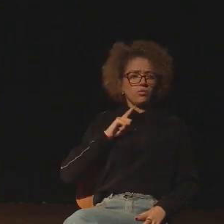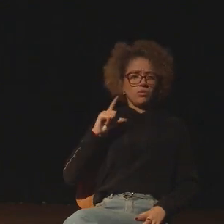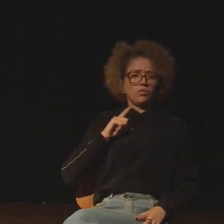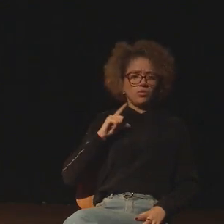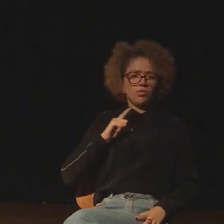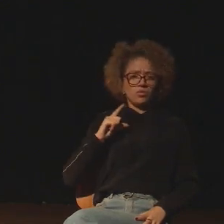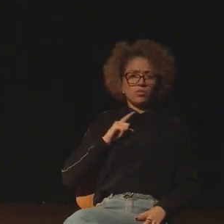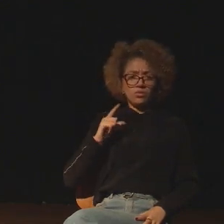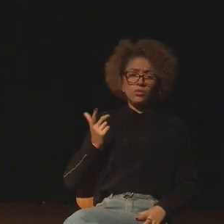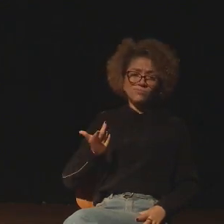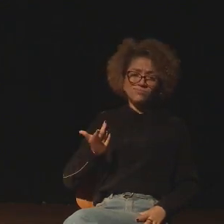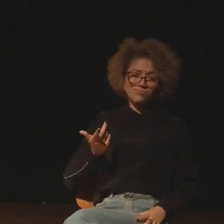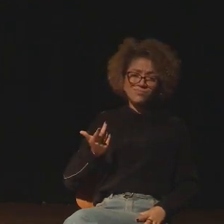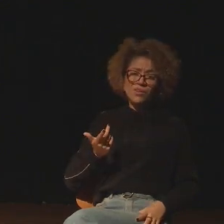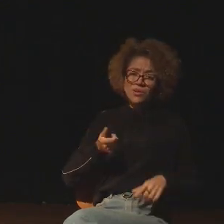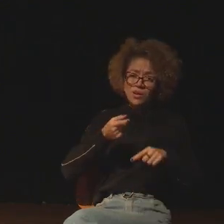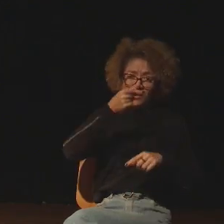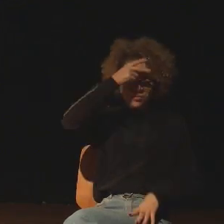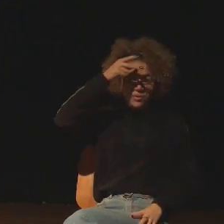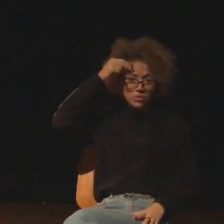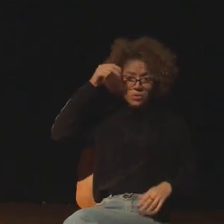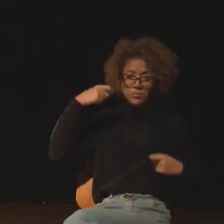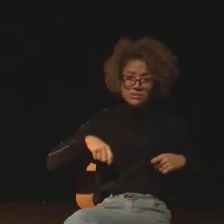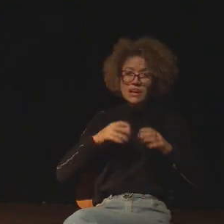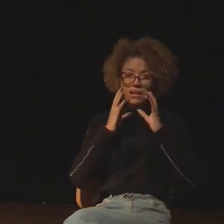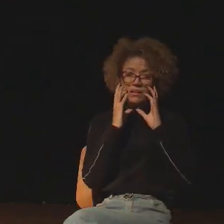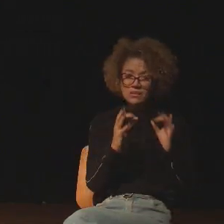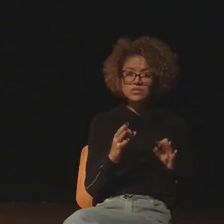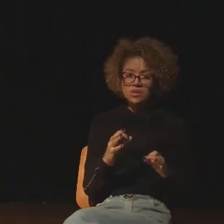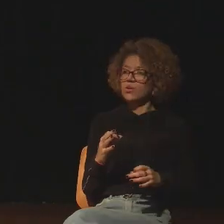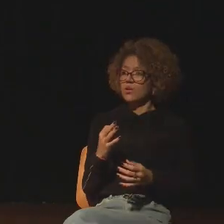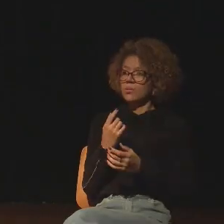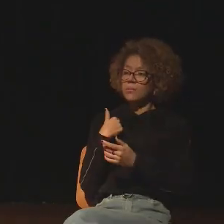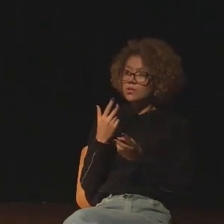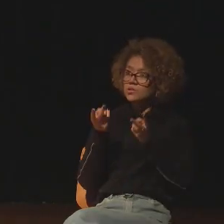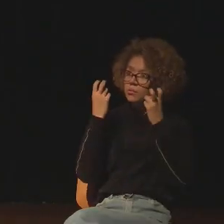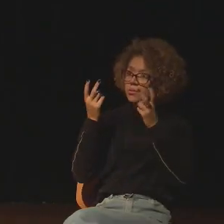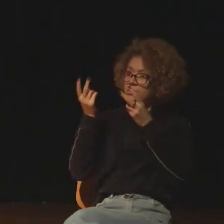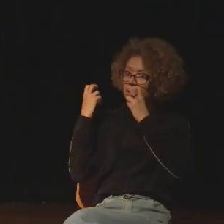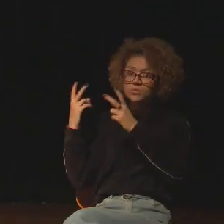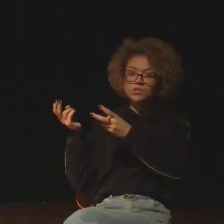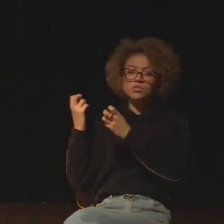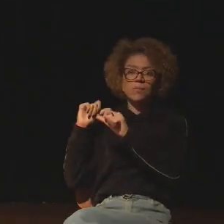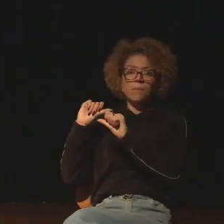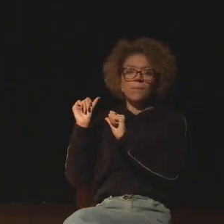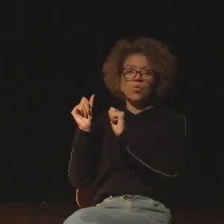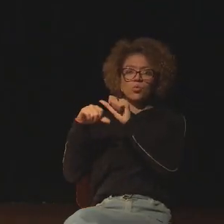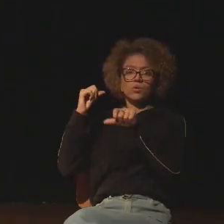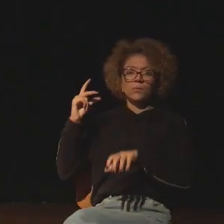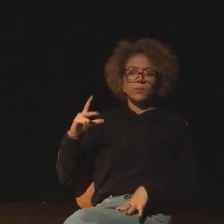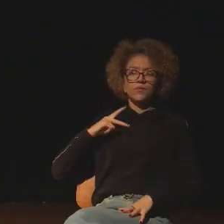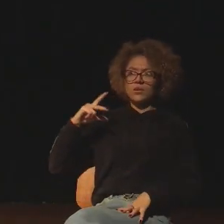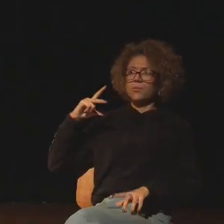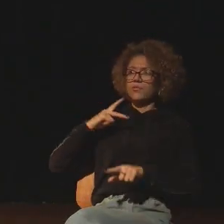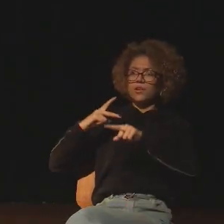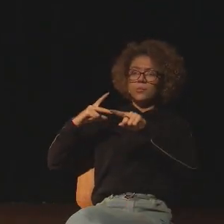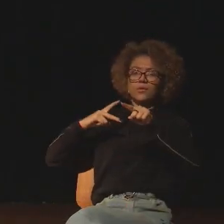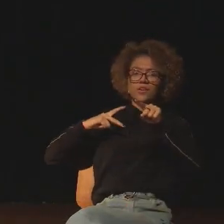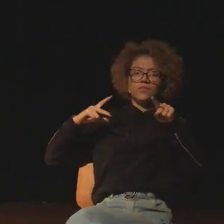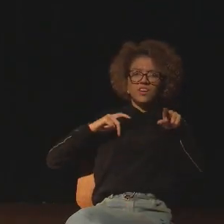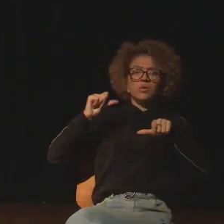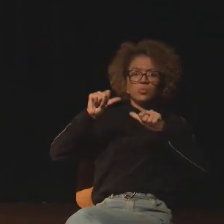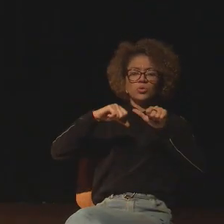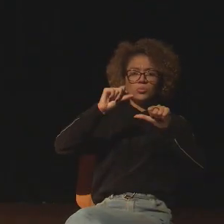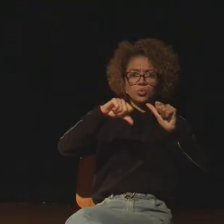olhar para isso, porque vão sendo feitas uma série de privatizações, uma série de concessões, e o que a gente vê, a